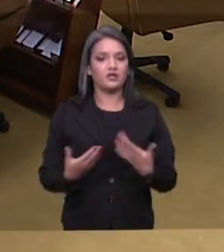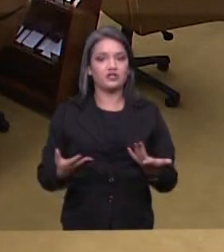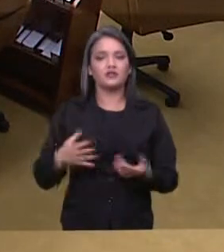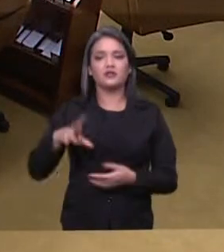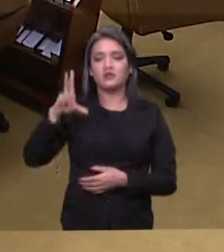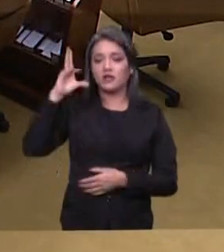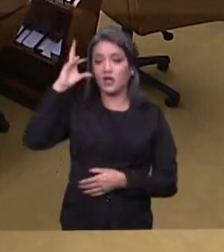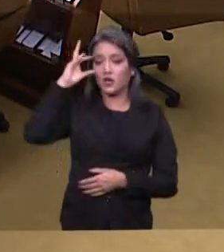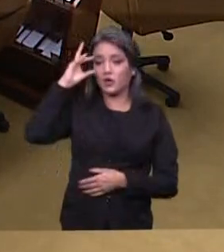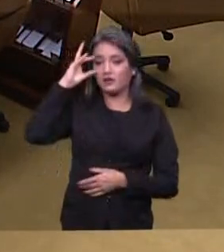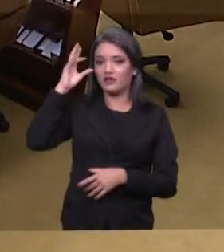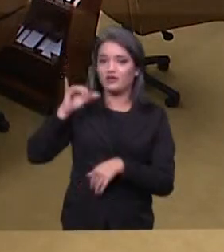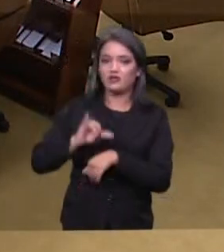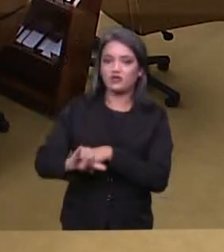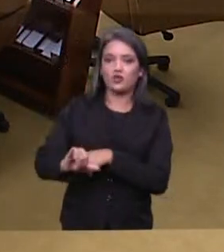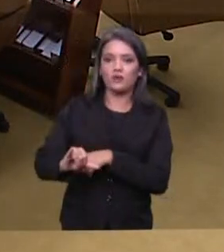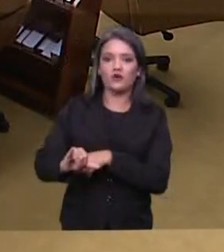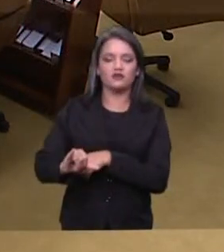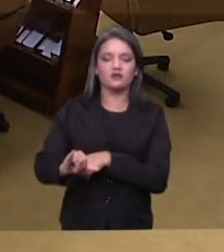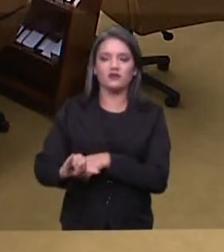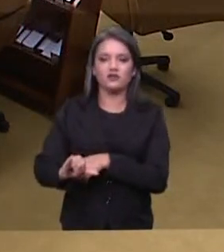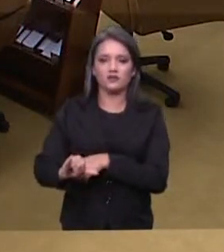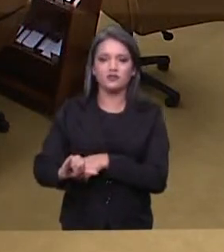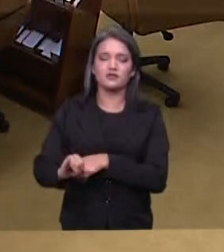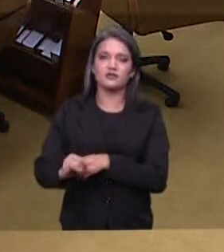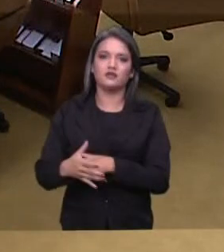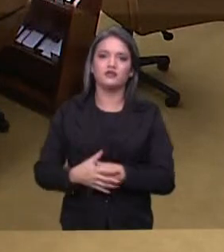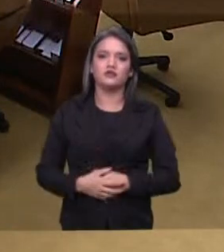seria o próximo a votar. Então,